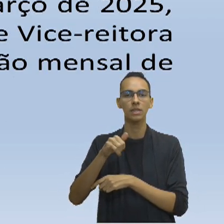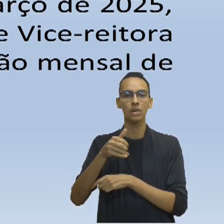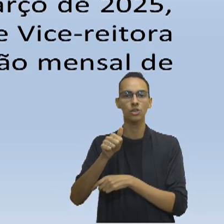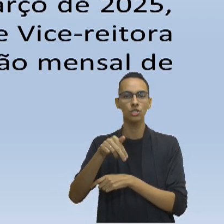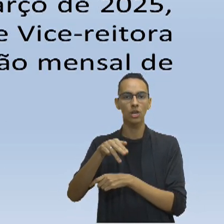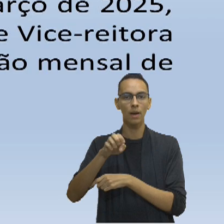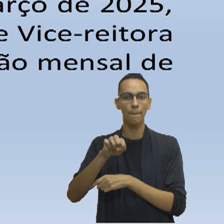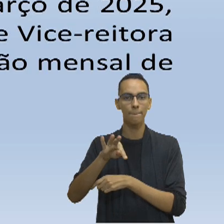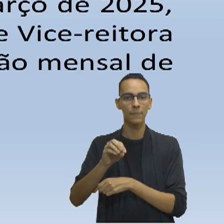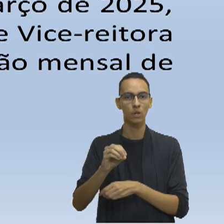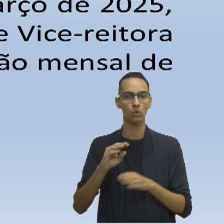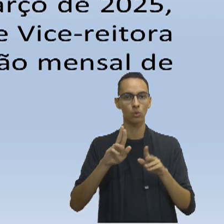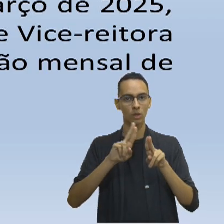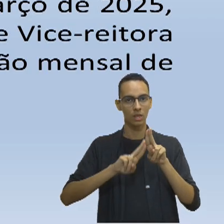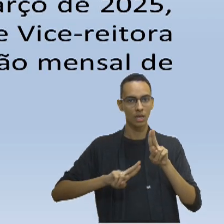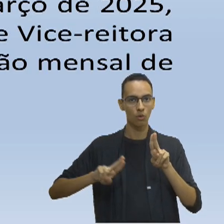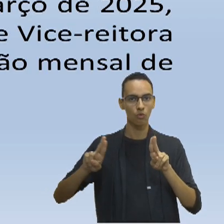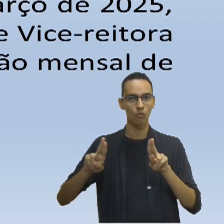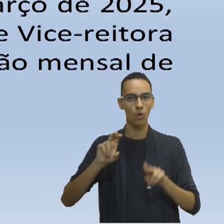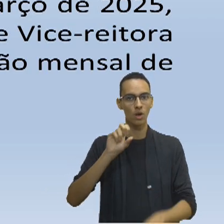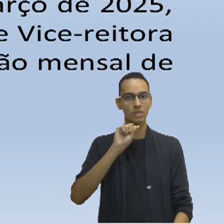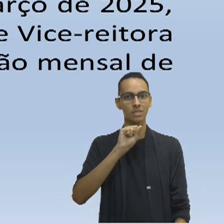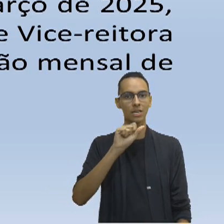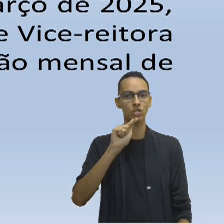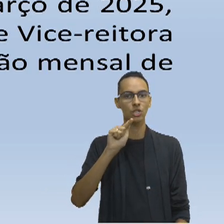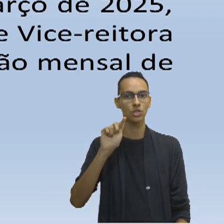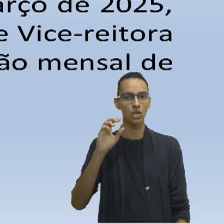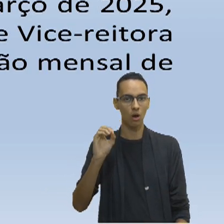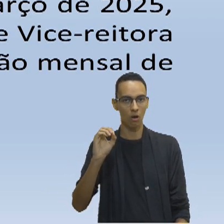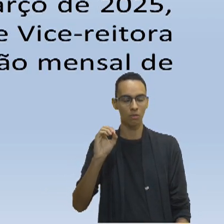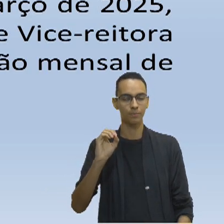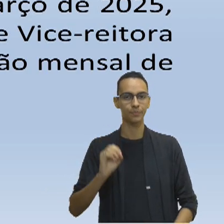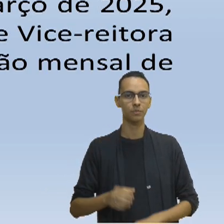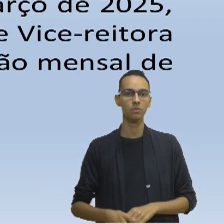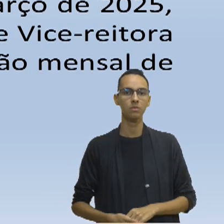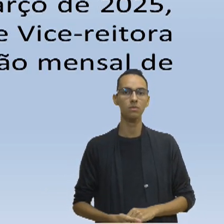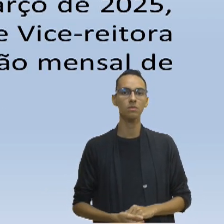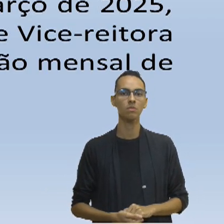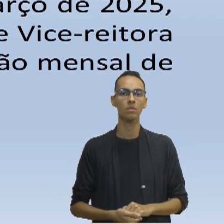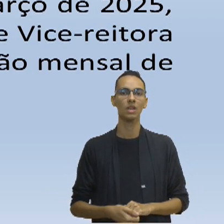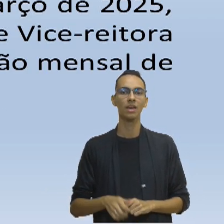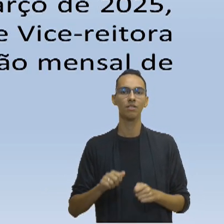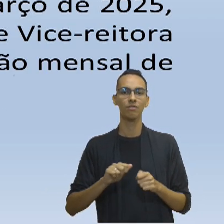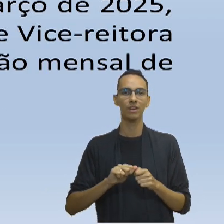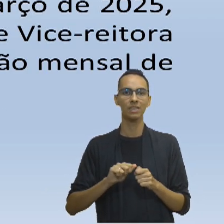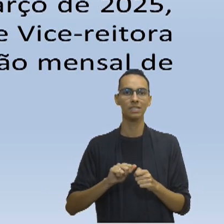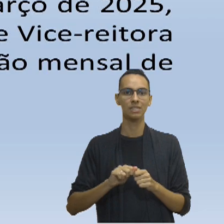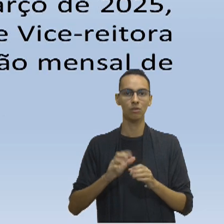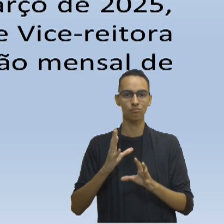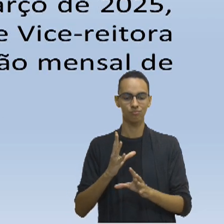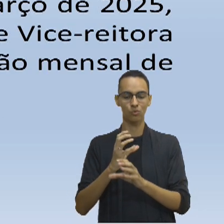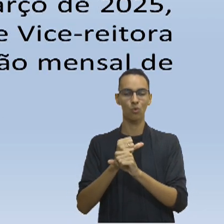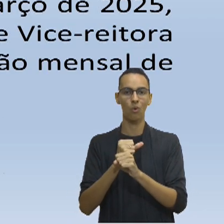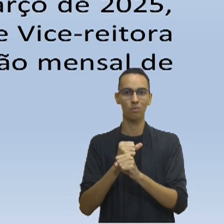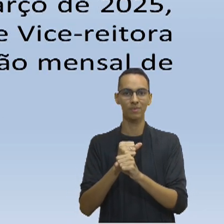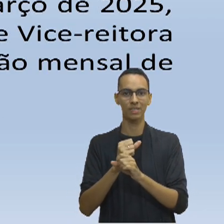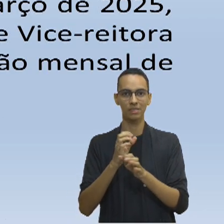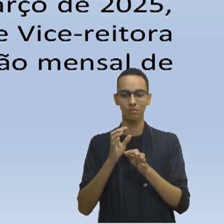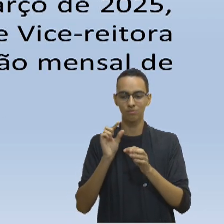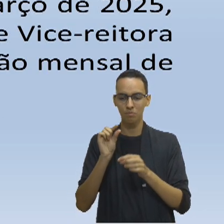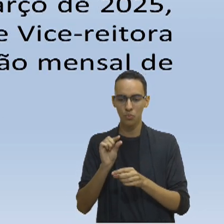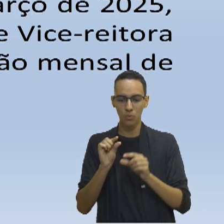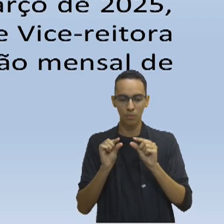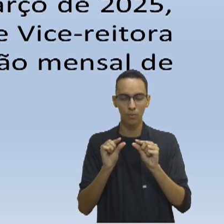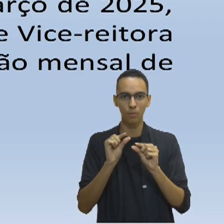da UFO, conhecido como CGGO, ele vem fazendo cálculos e análises minuciosas e mantendo constante diálogo tanto